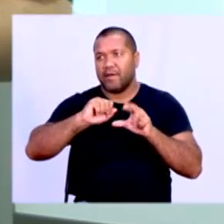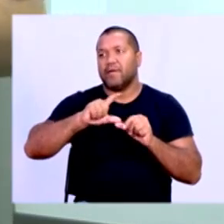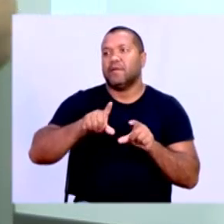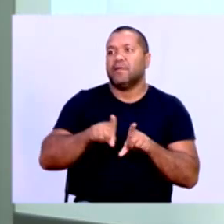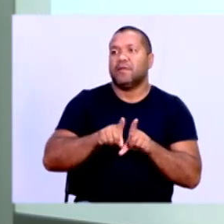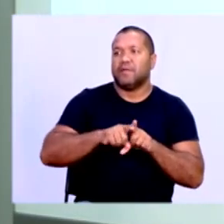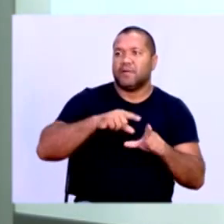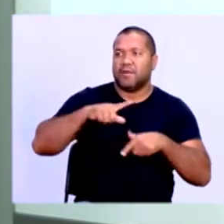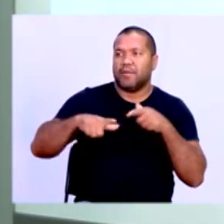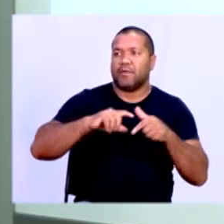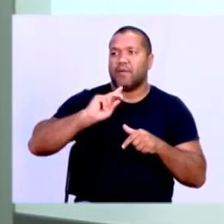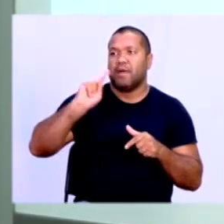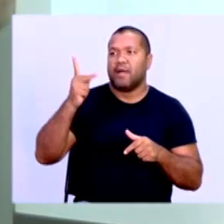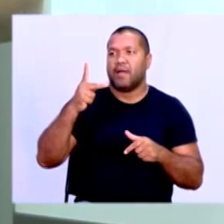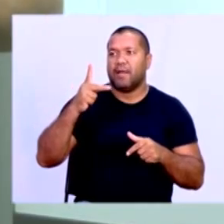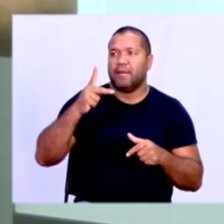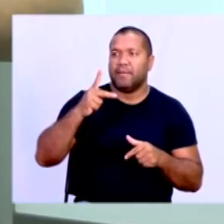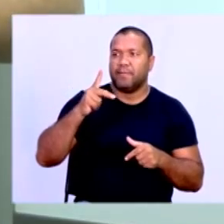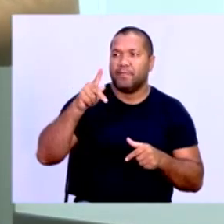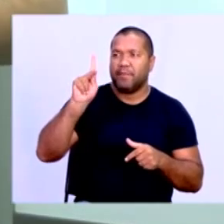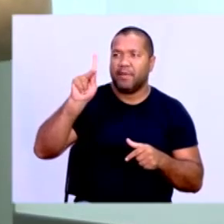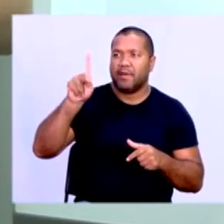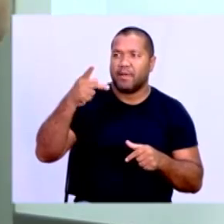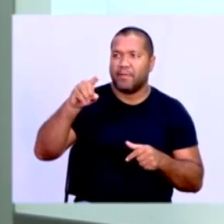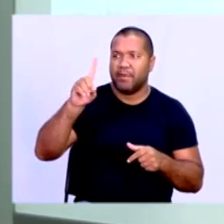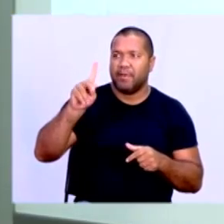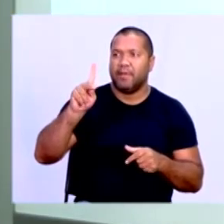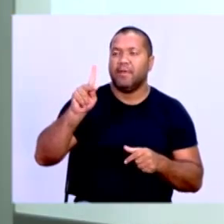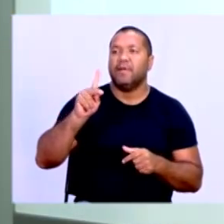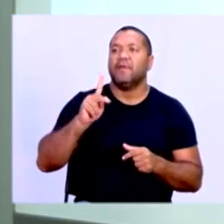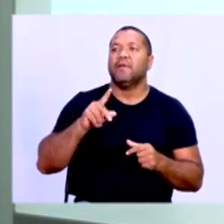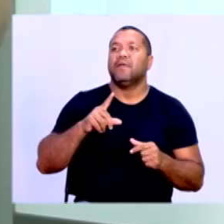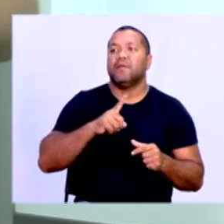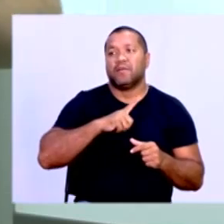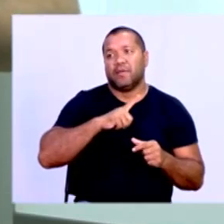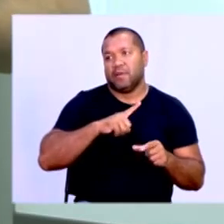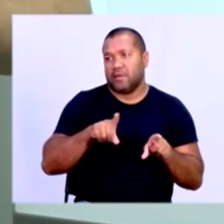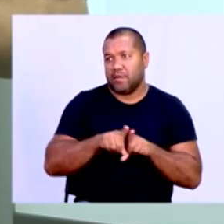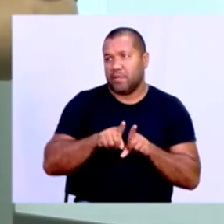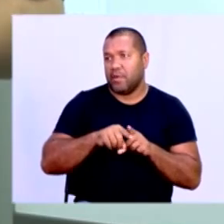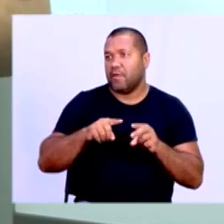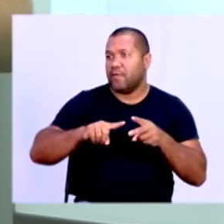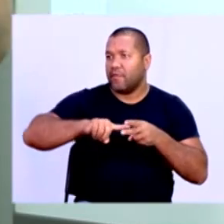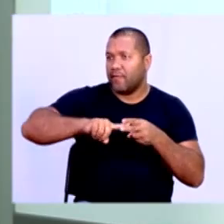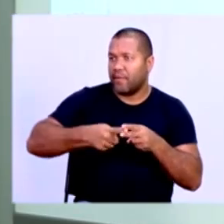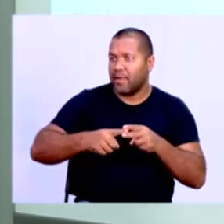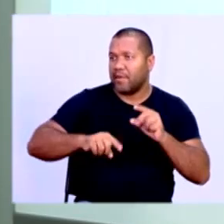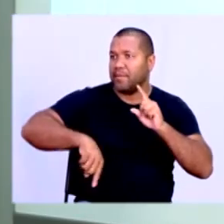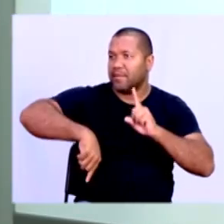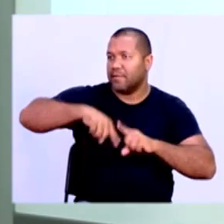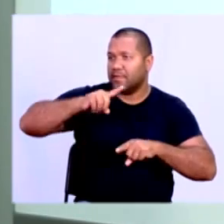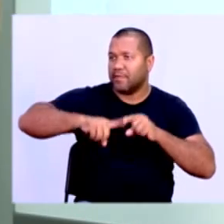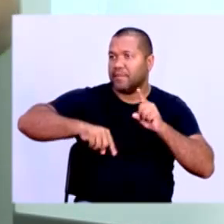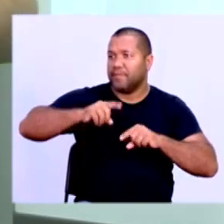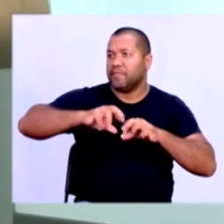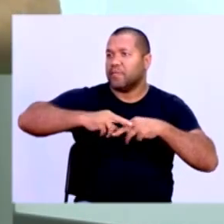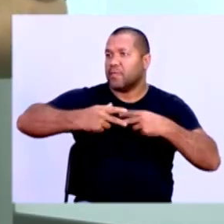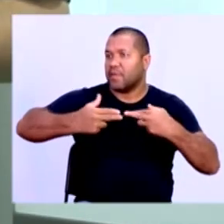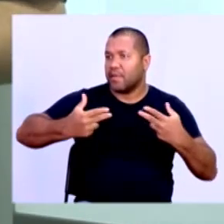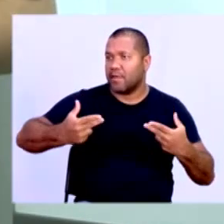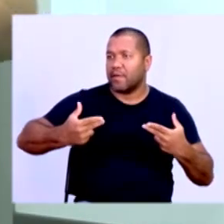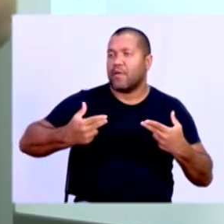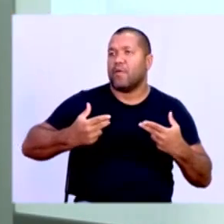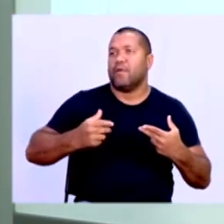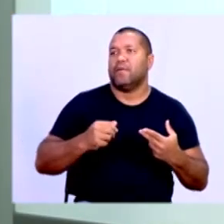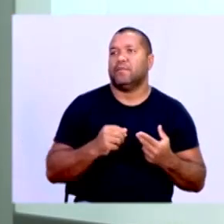falei para vocês no recurso AVA, existe a possibilidade de você trabalhar com várias ferramentas open source. Open source